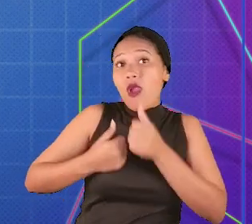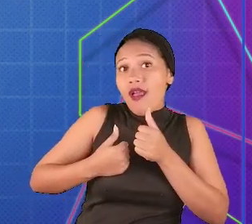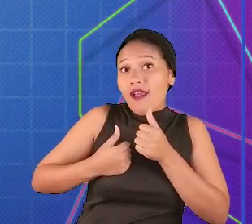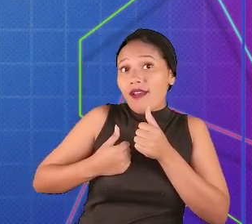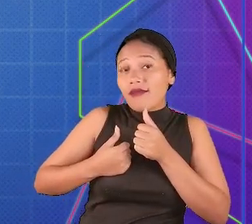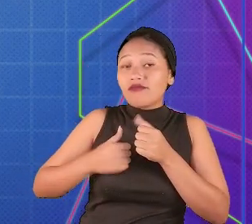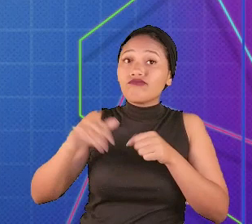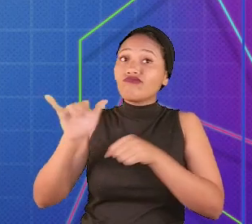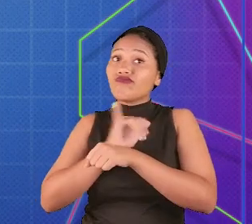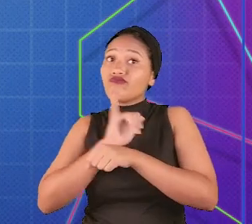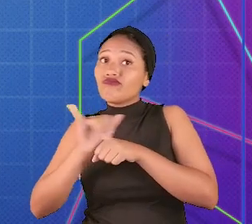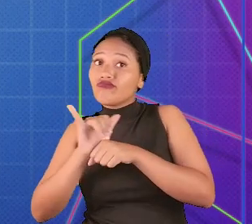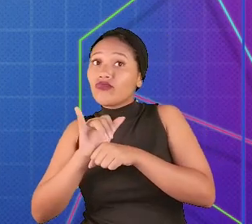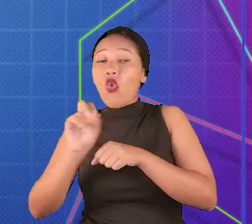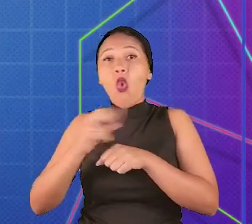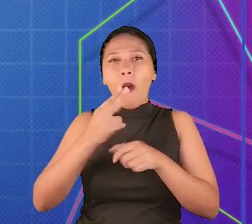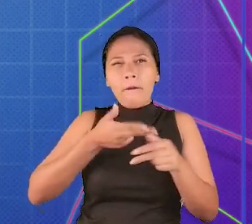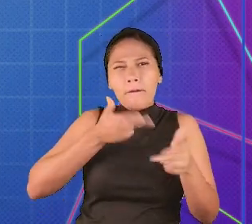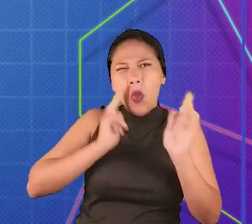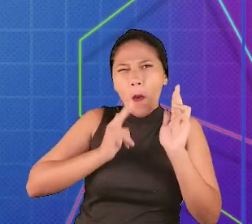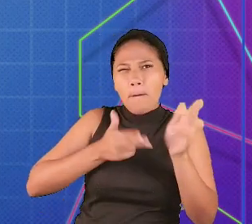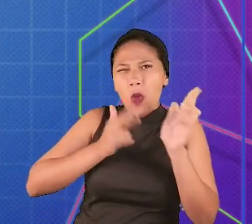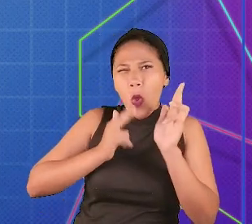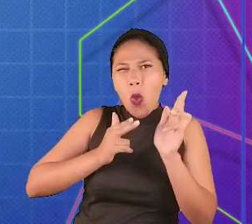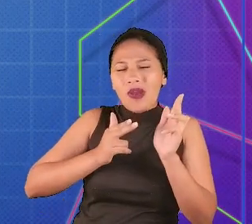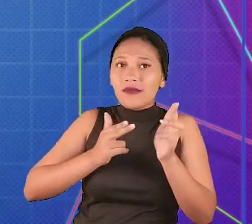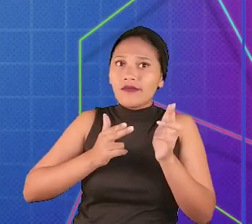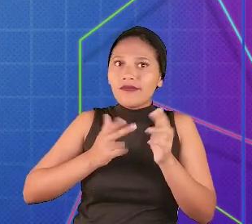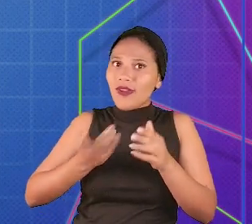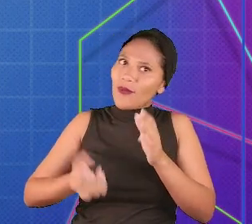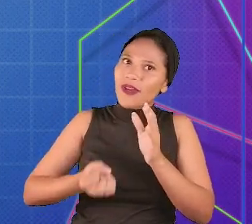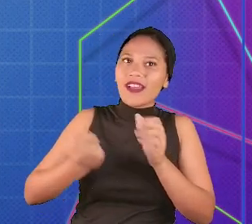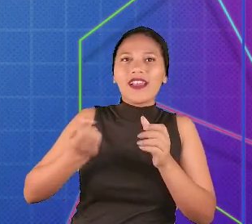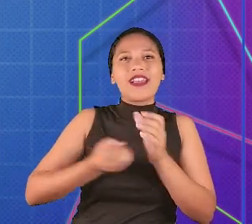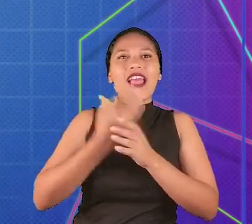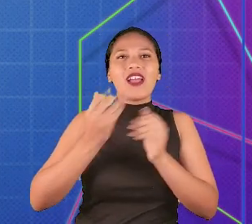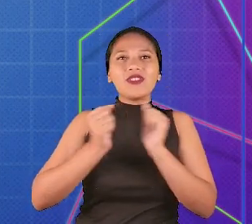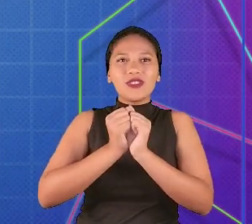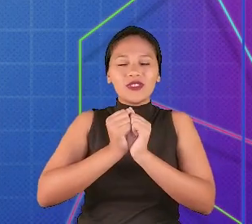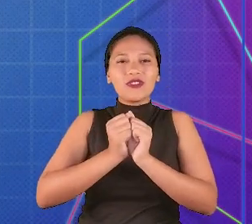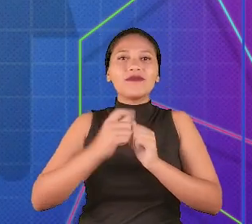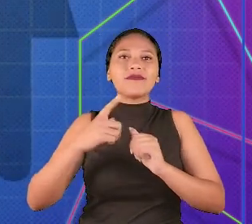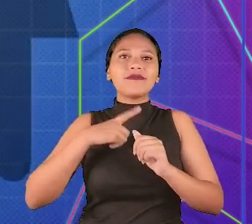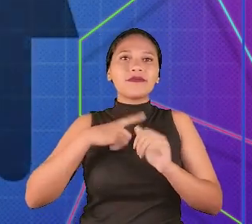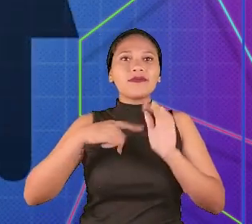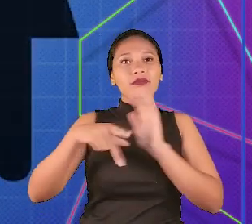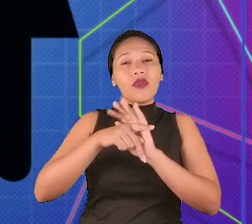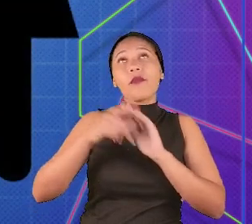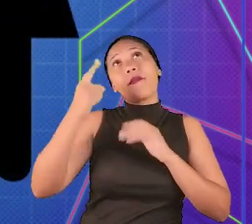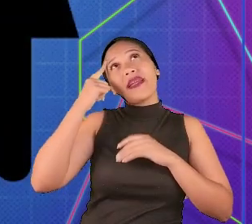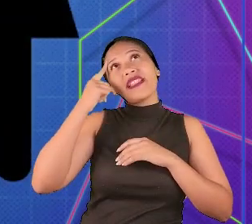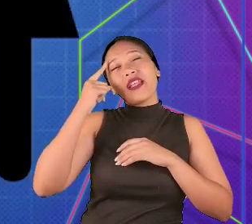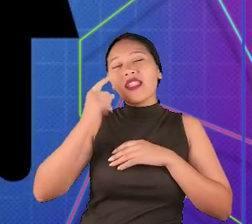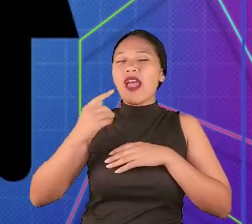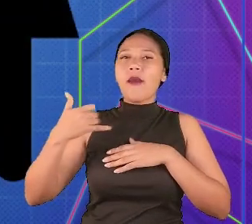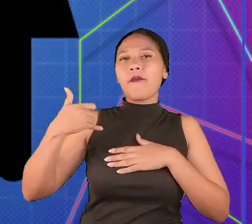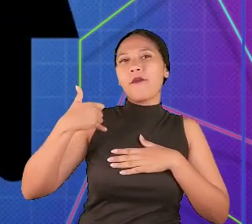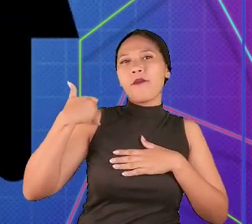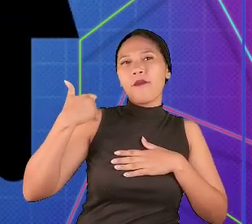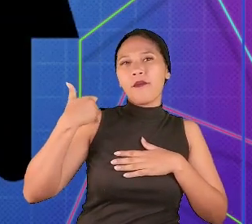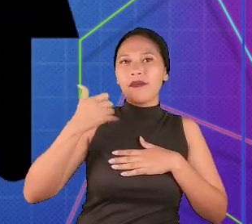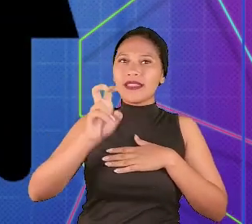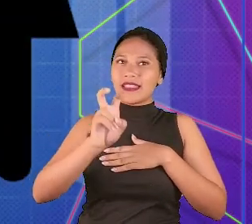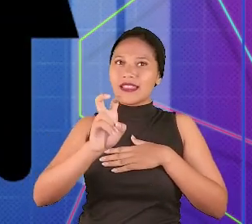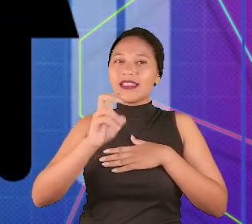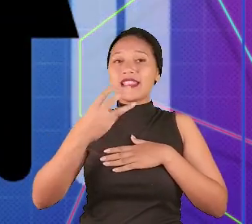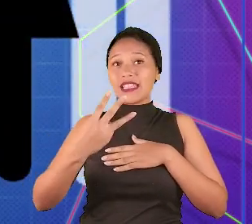que buscam jogos de estratégia ou de tiro. Vamos criar uma persona juntos? Vamos supor que a minha cliente ideal seja uma mulher de 35 anos do